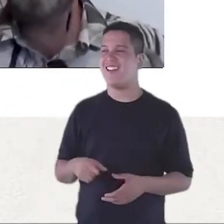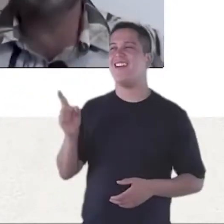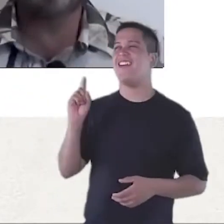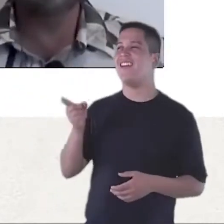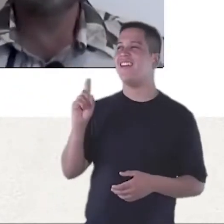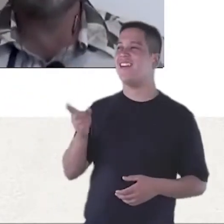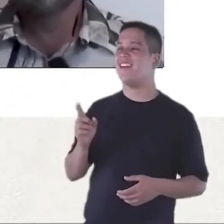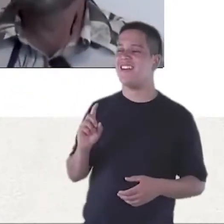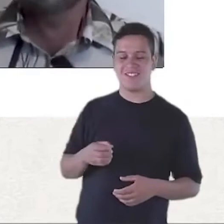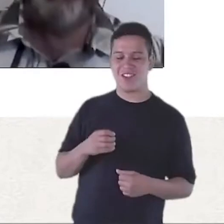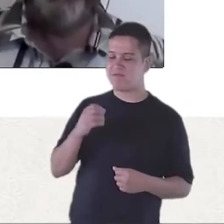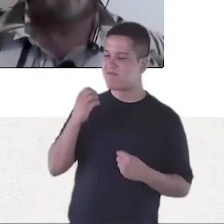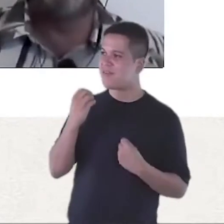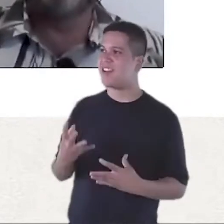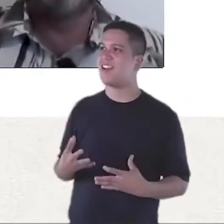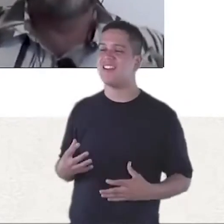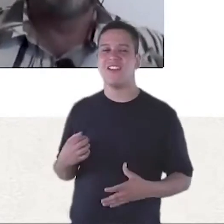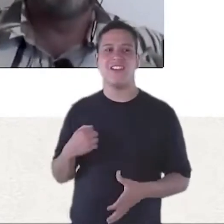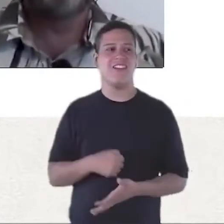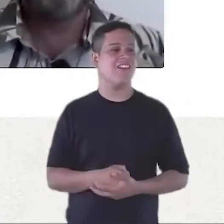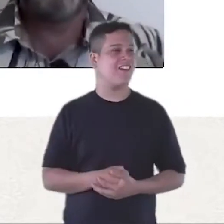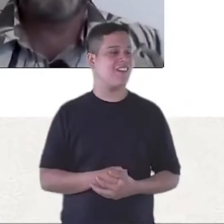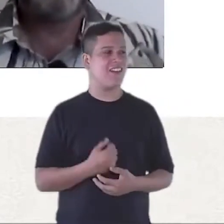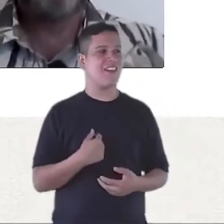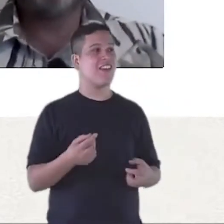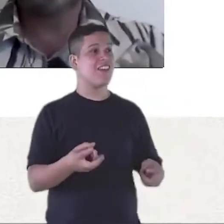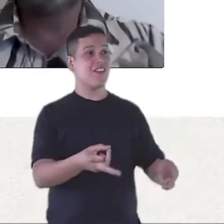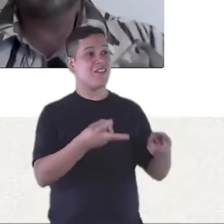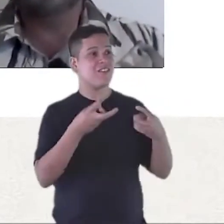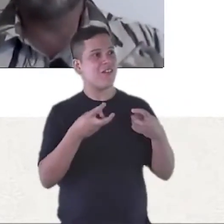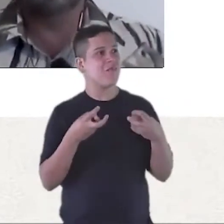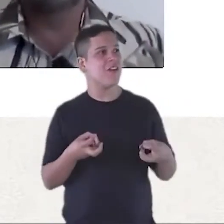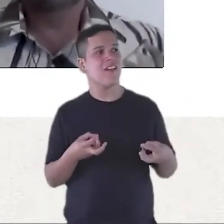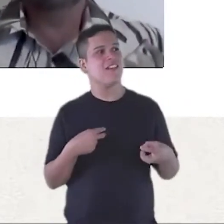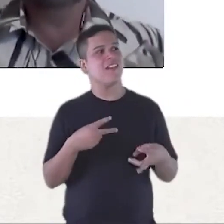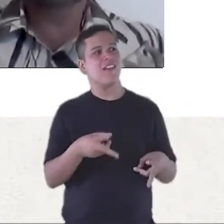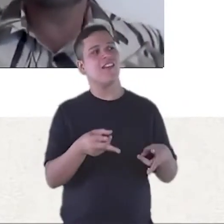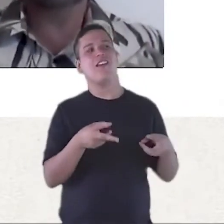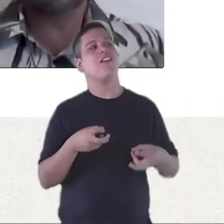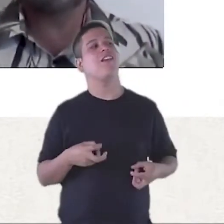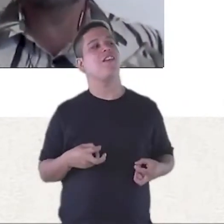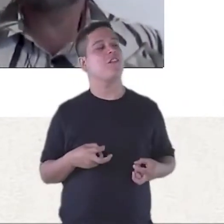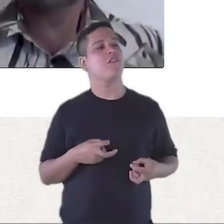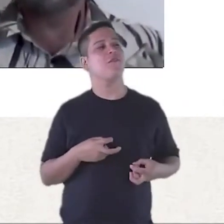coisa Foi inspirado em que você. a gente Porque não percebia. Eu não no percebia. grupo